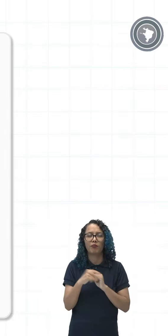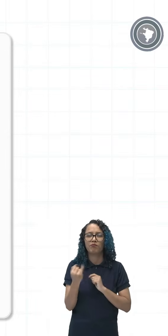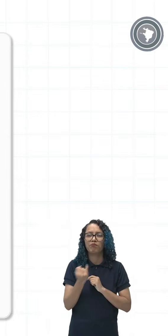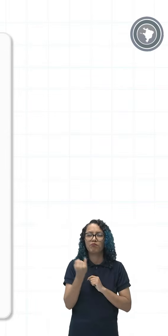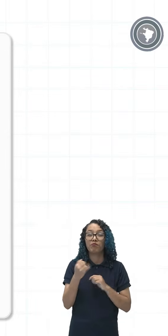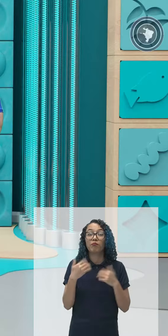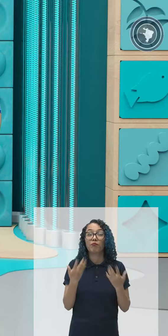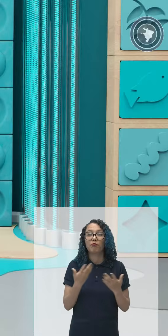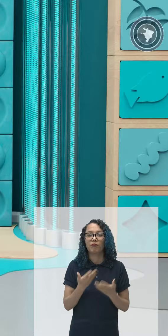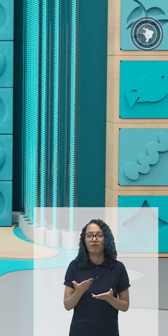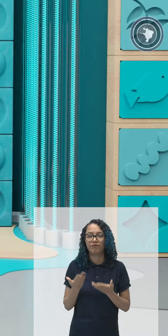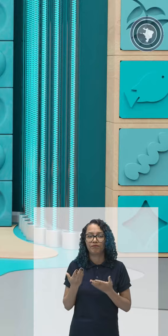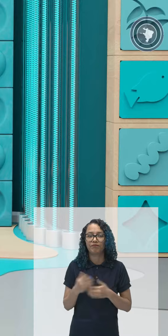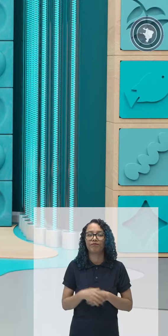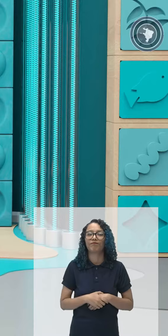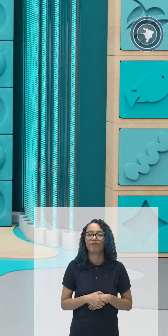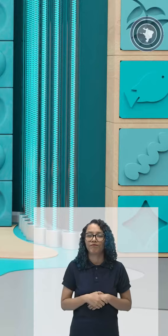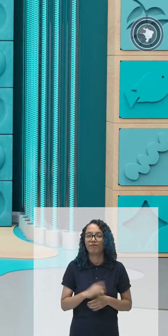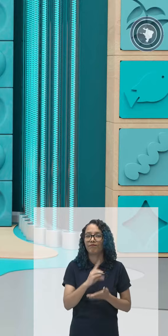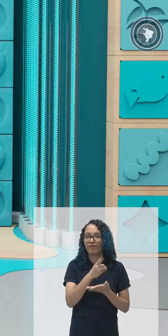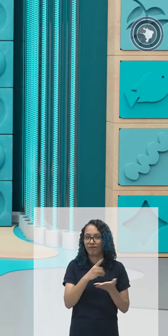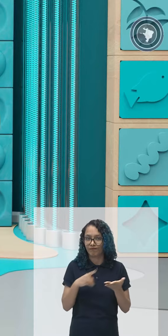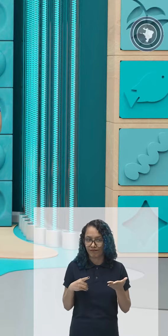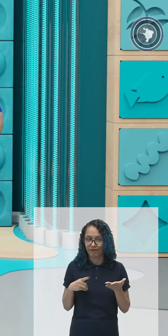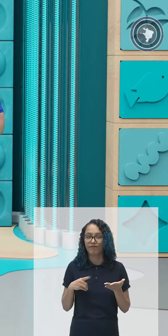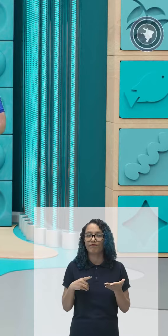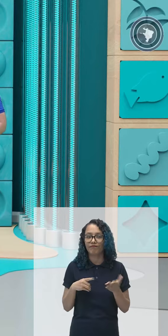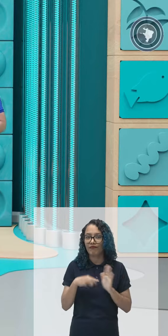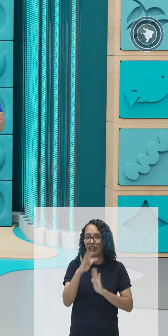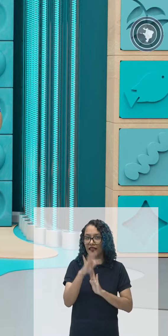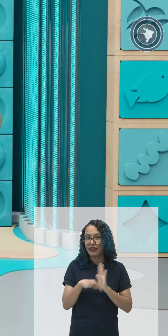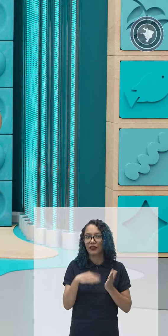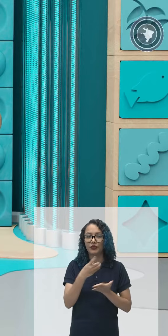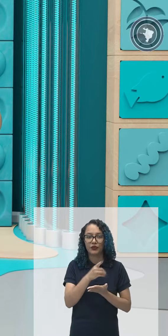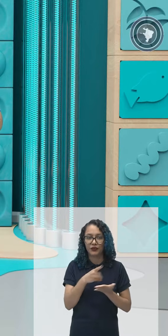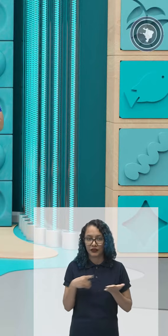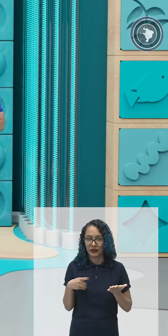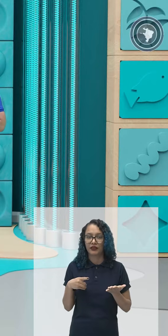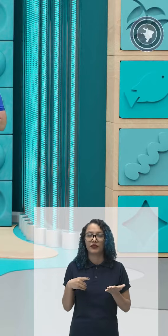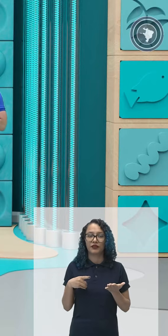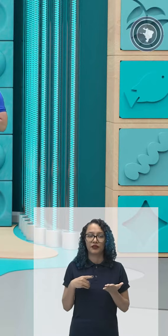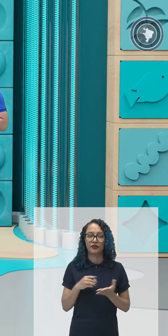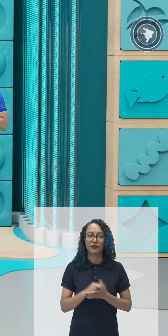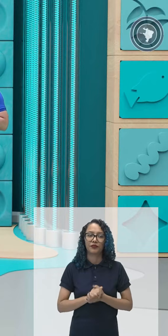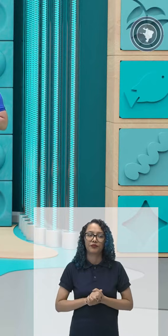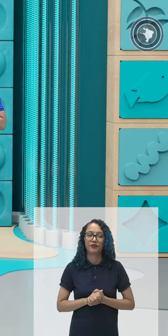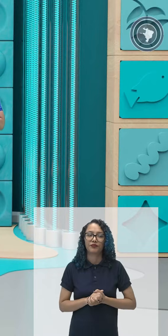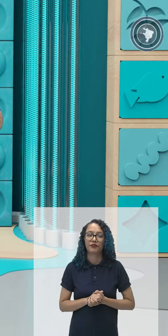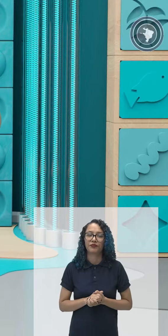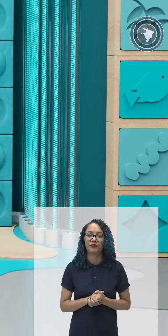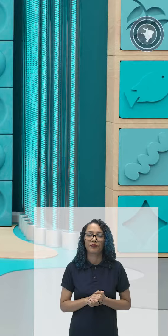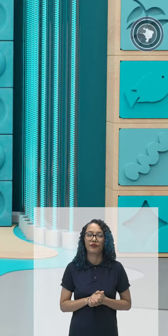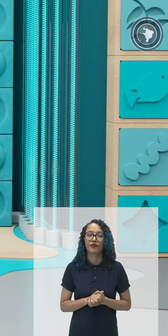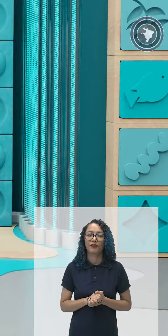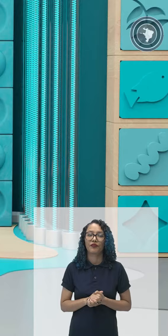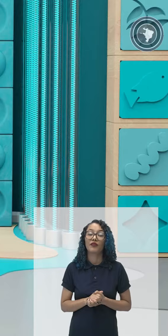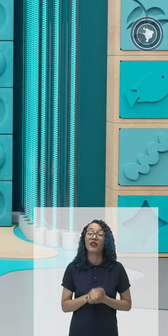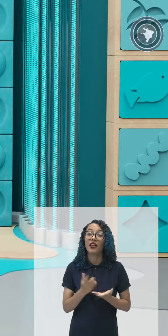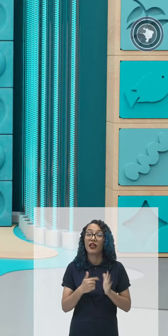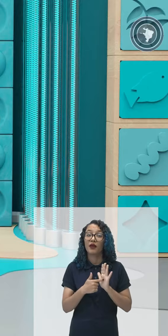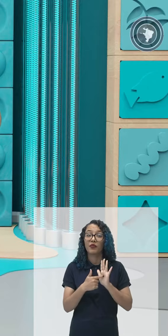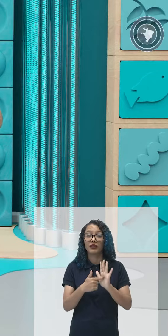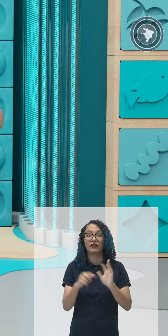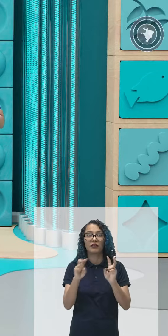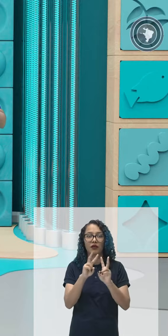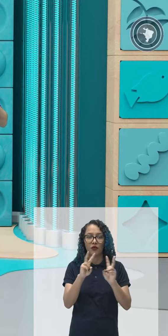é exatamente o dissertativo. Então, o texto dissertativo, pessoal, ele apresenta determinado